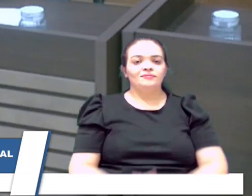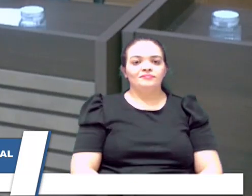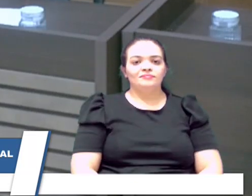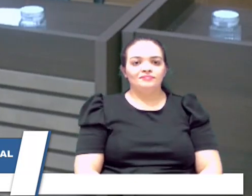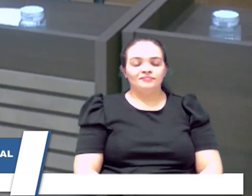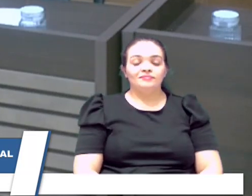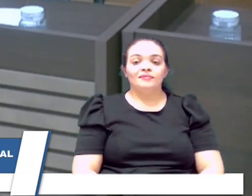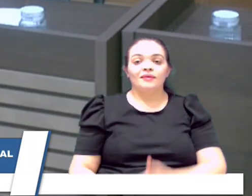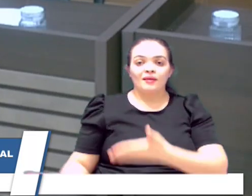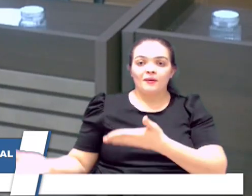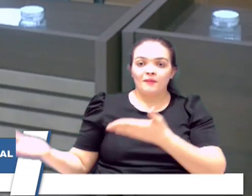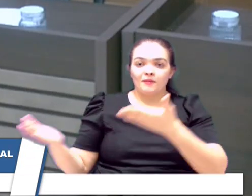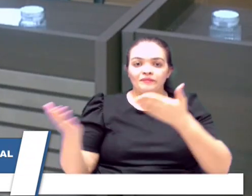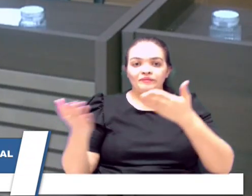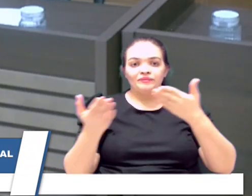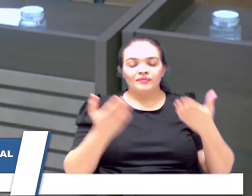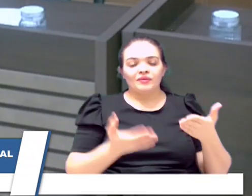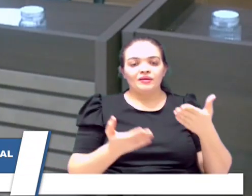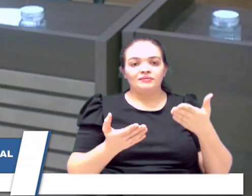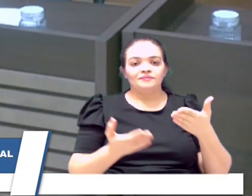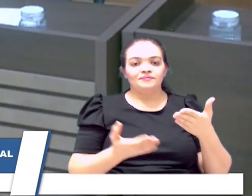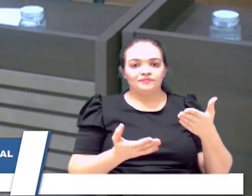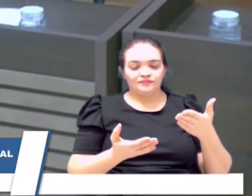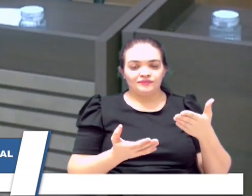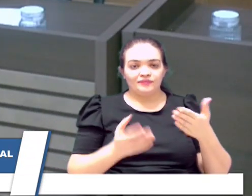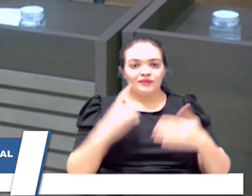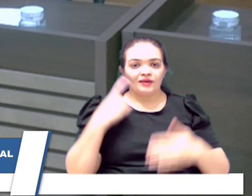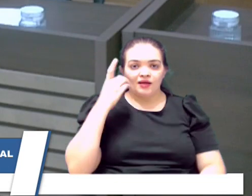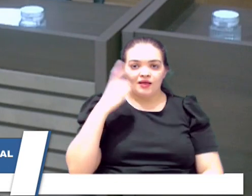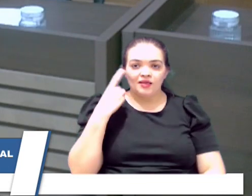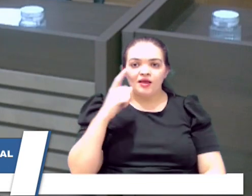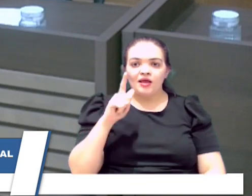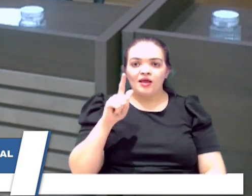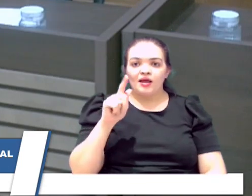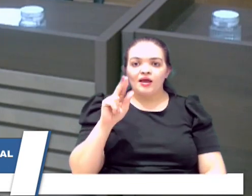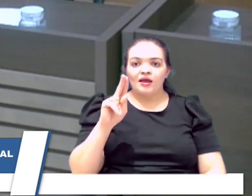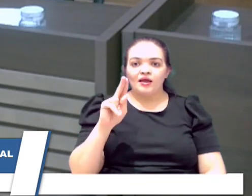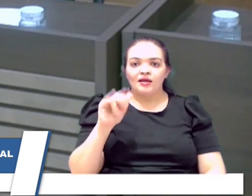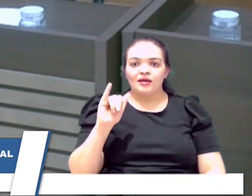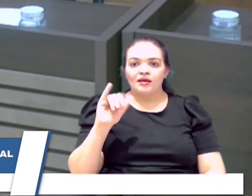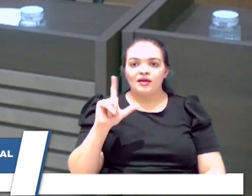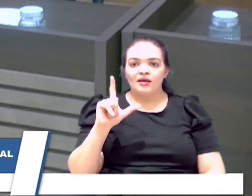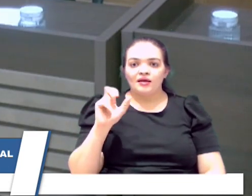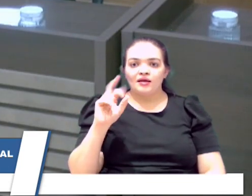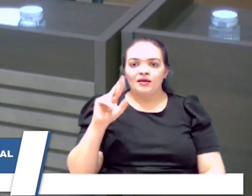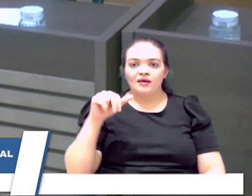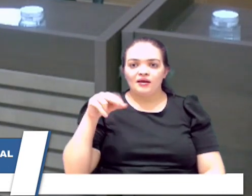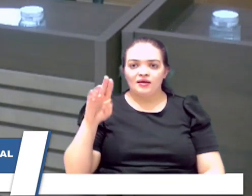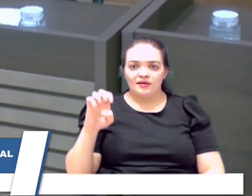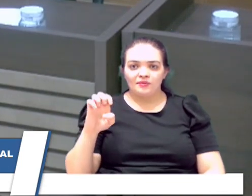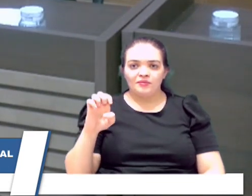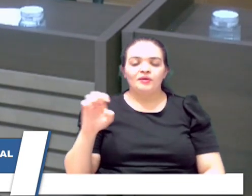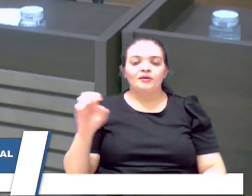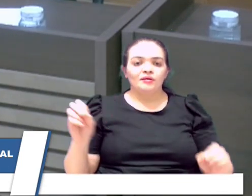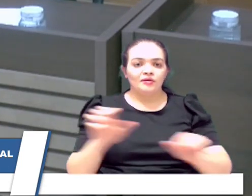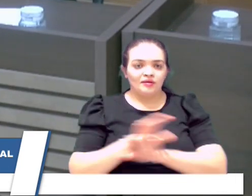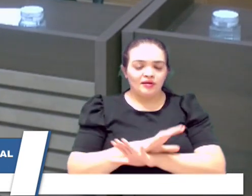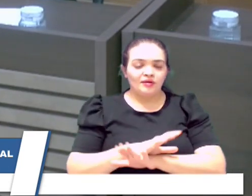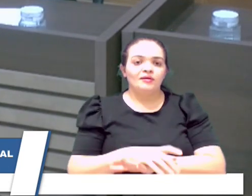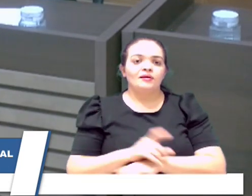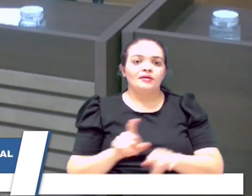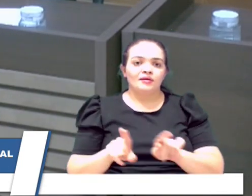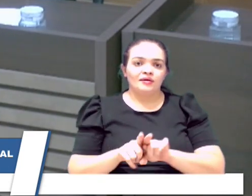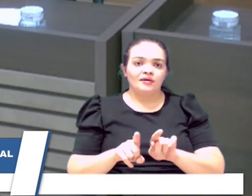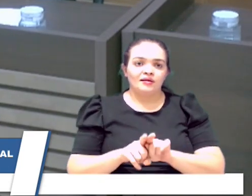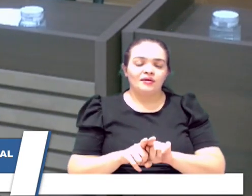Quero passar a palavra para o deputado Guilherme Cortes, para fazer as considerações finais e já fazer